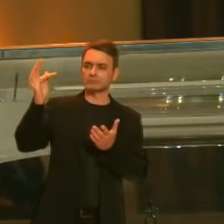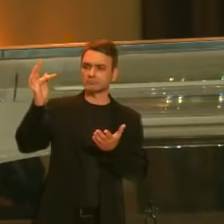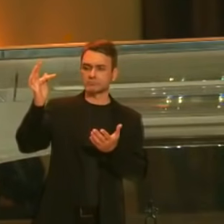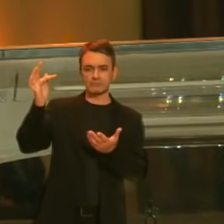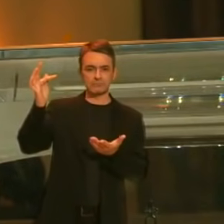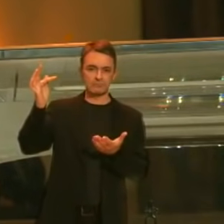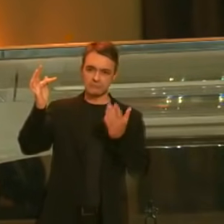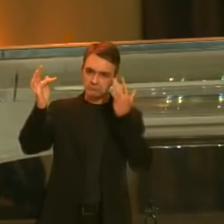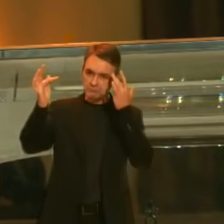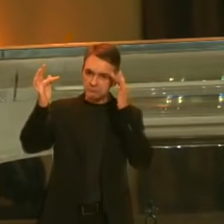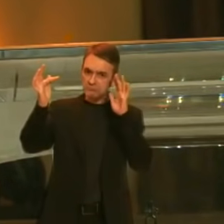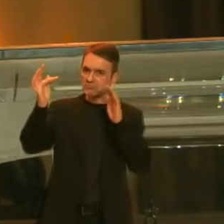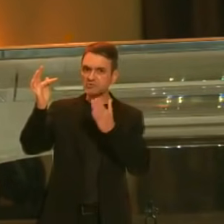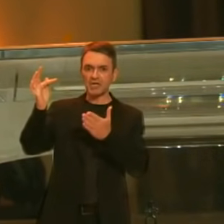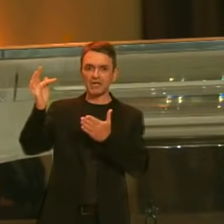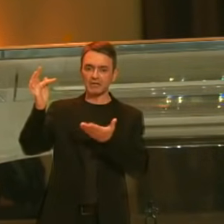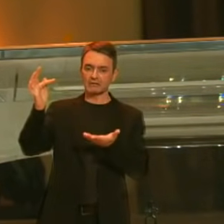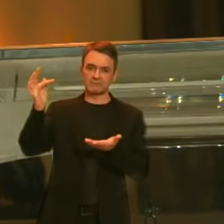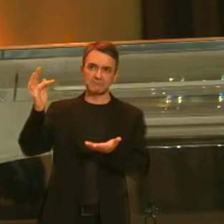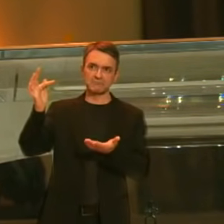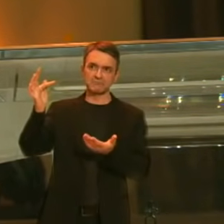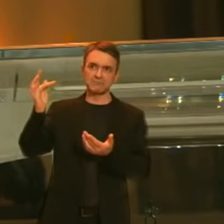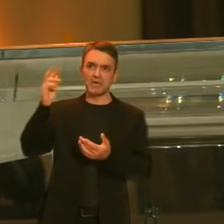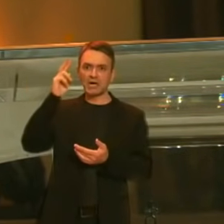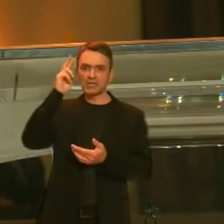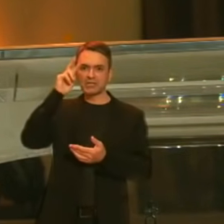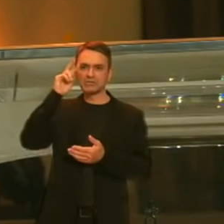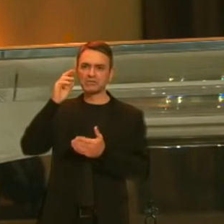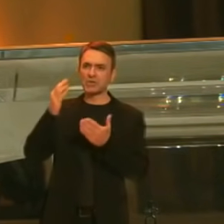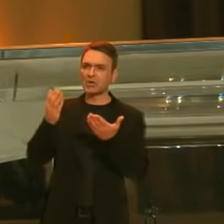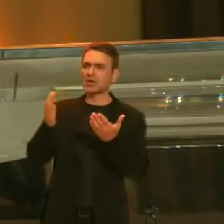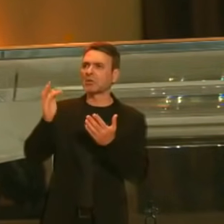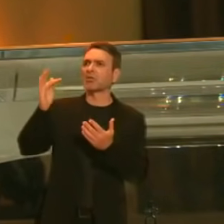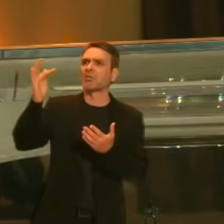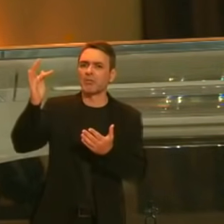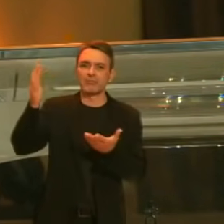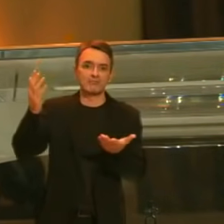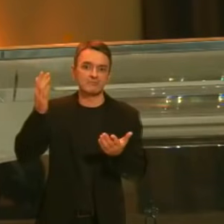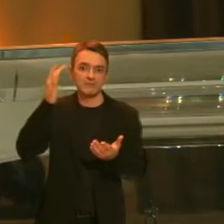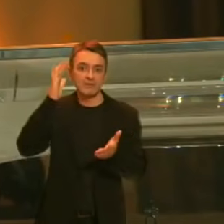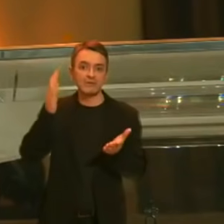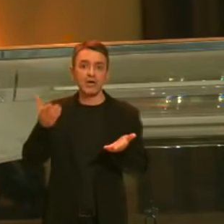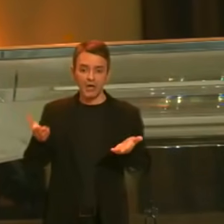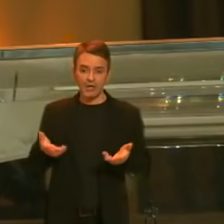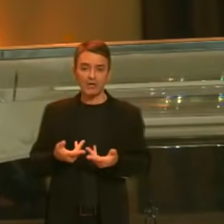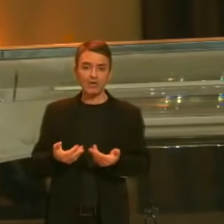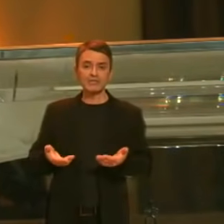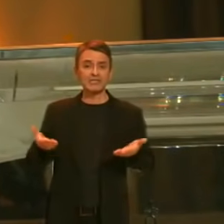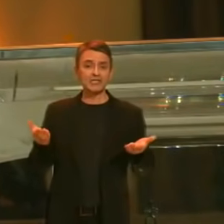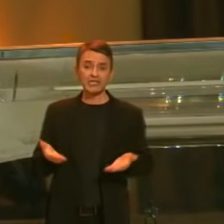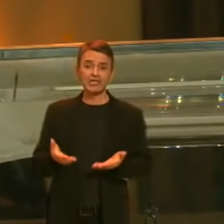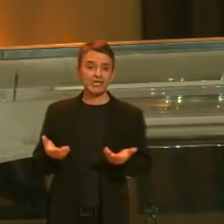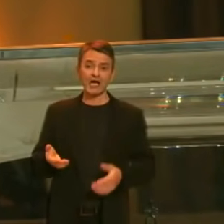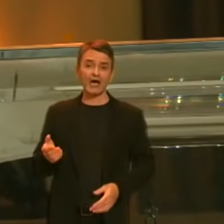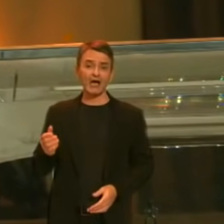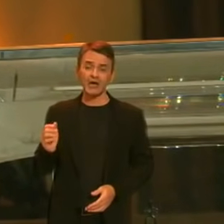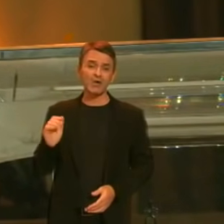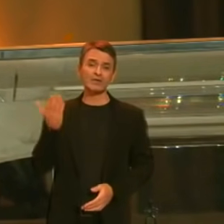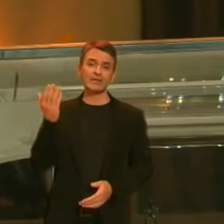não sabe, lá longe, na história. A gente está falando de coisas que estão acontecendo, gente.